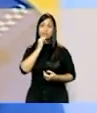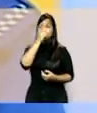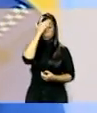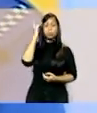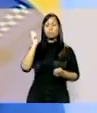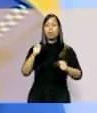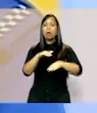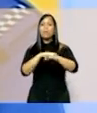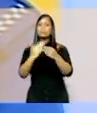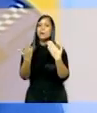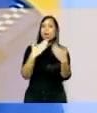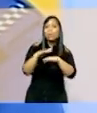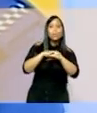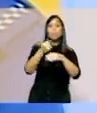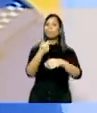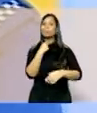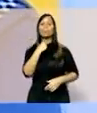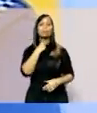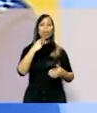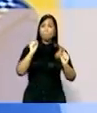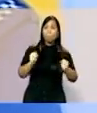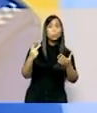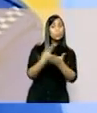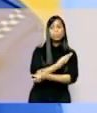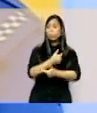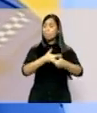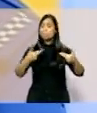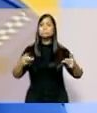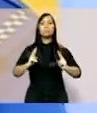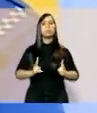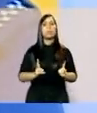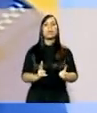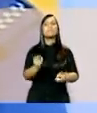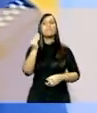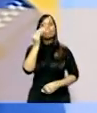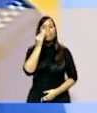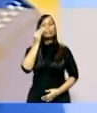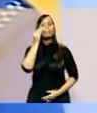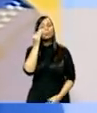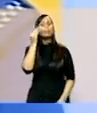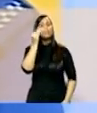diálogo. Tem outras que pode acontecer o que for, que ela vai estar sempre tentando